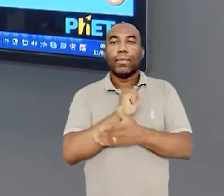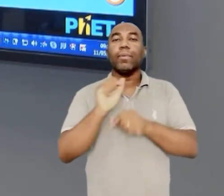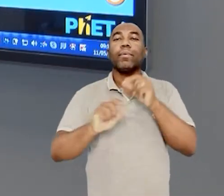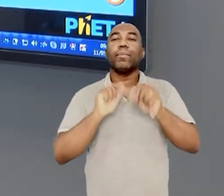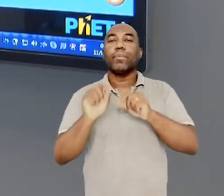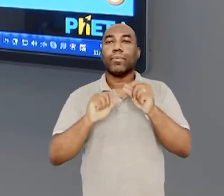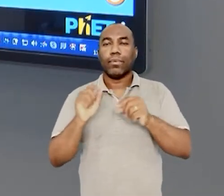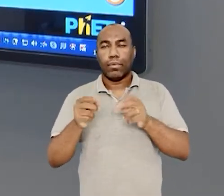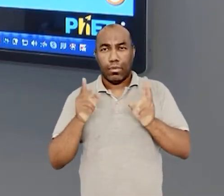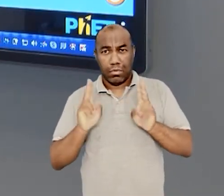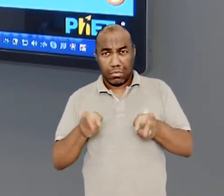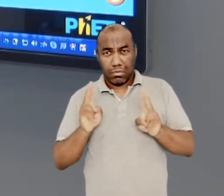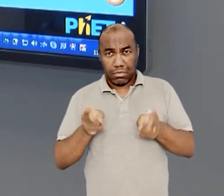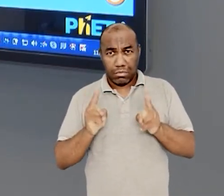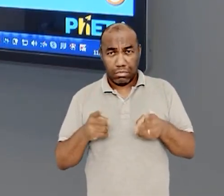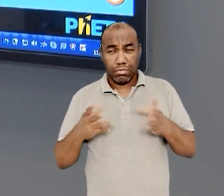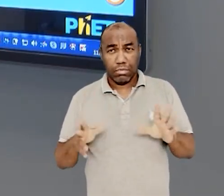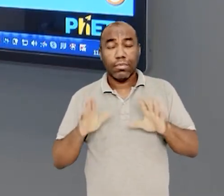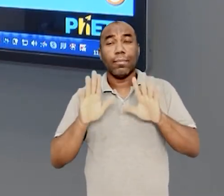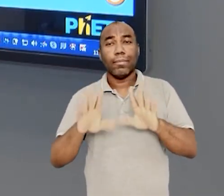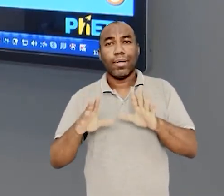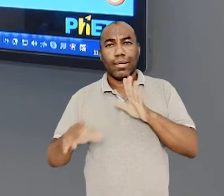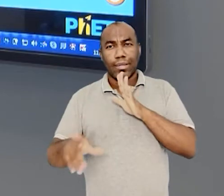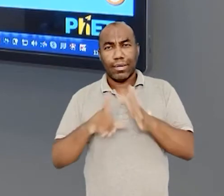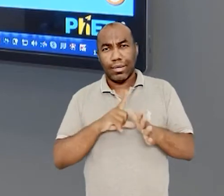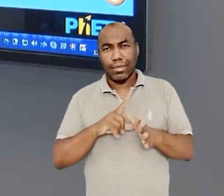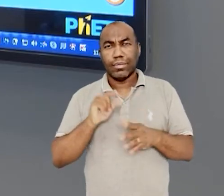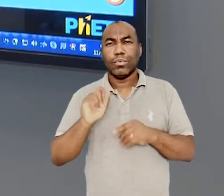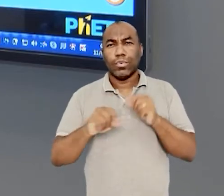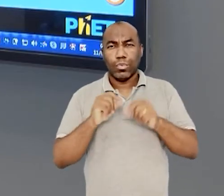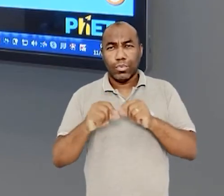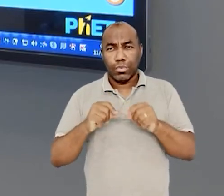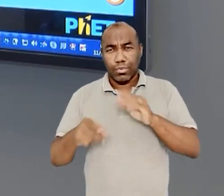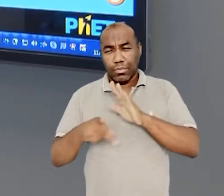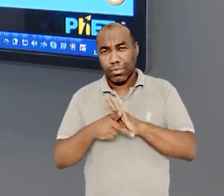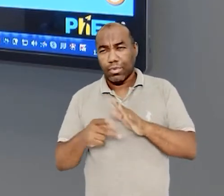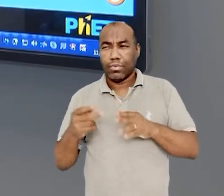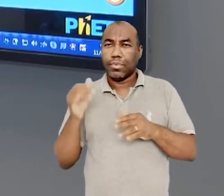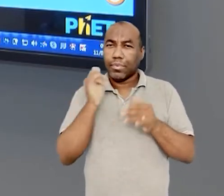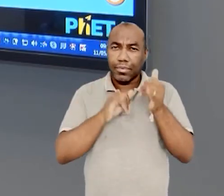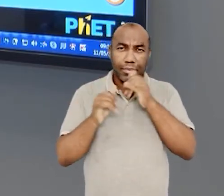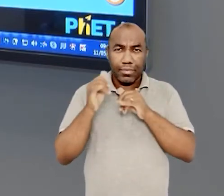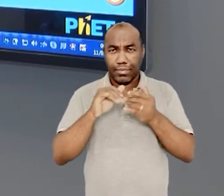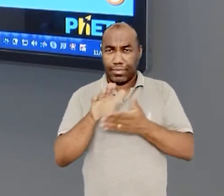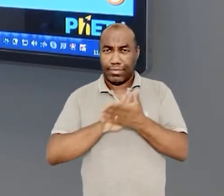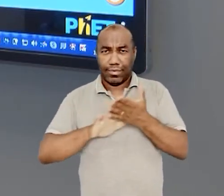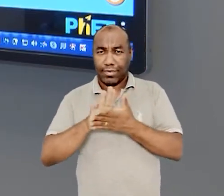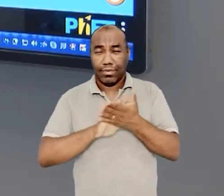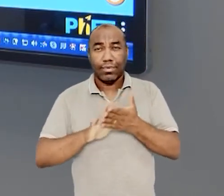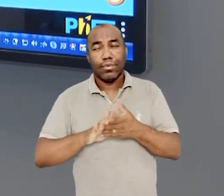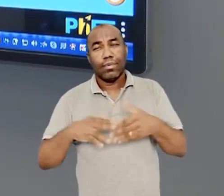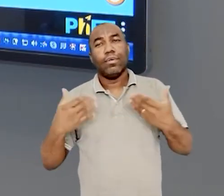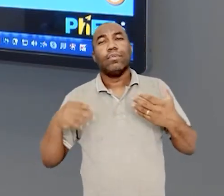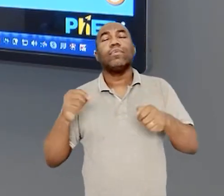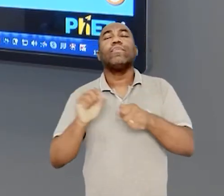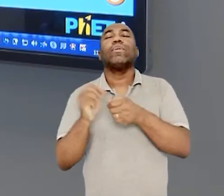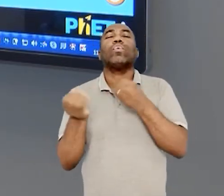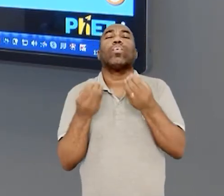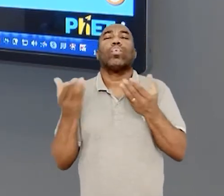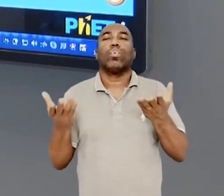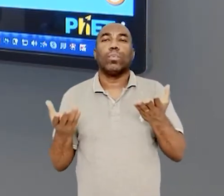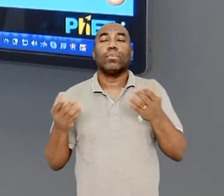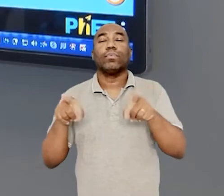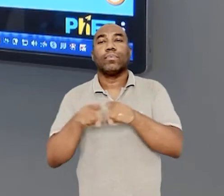os elétrons continuam presentes, mas eles não têm uma vibração num sentido ordenado. Eles estão aí